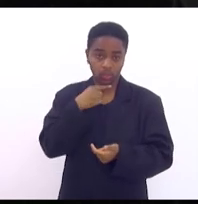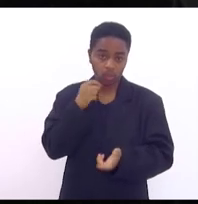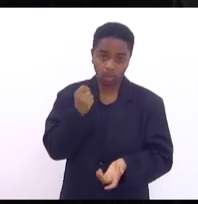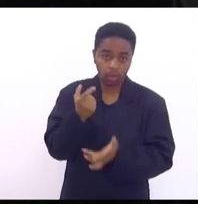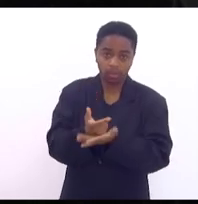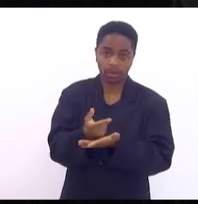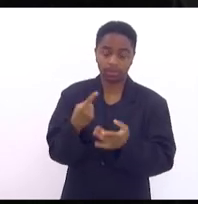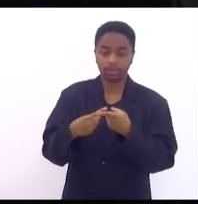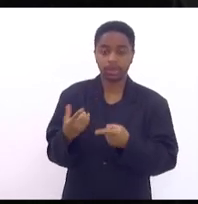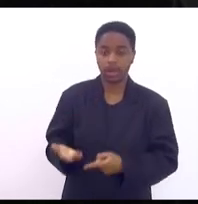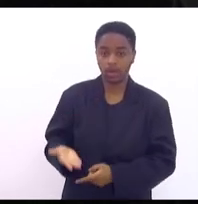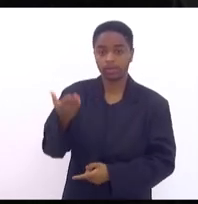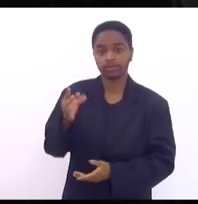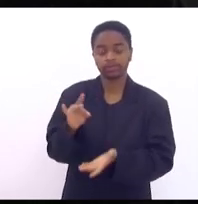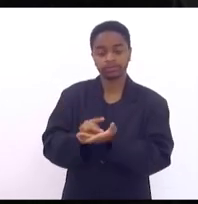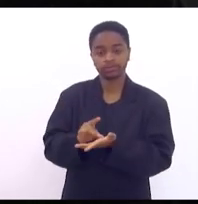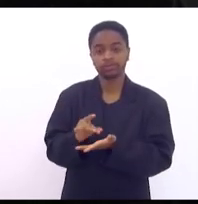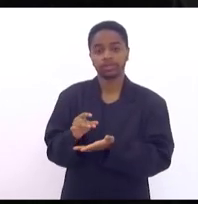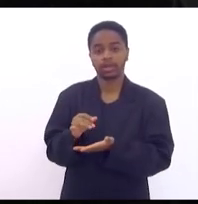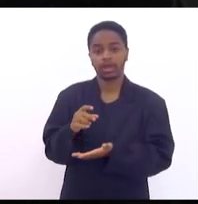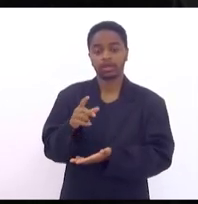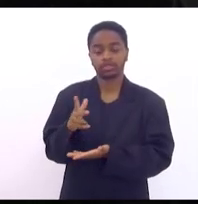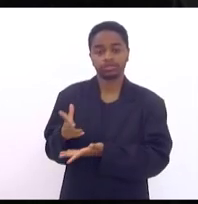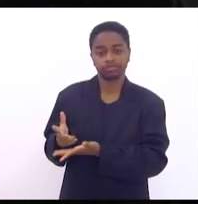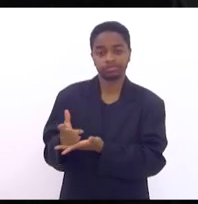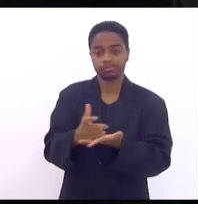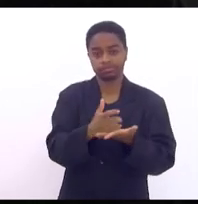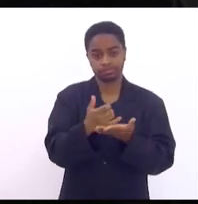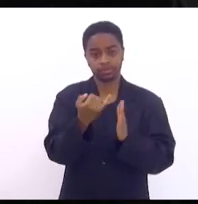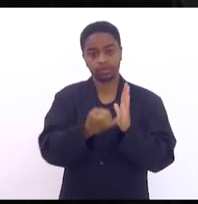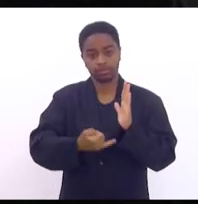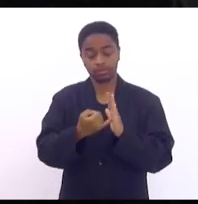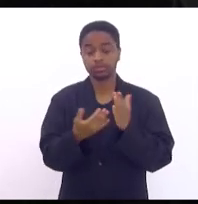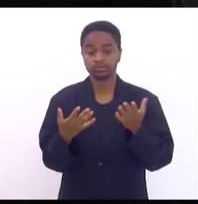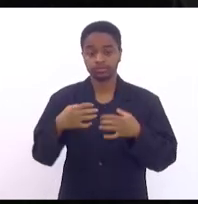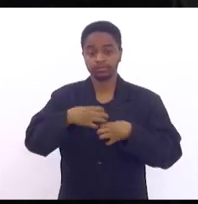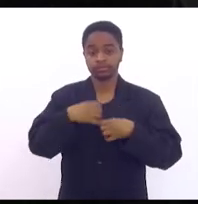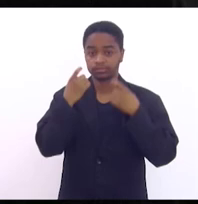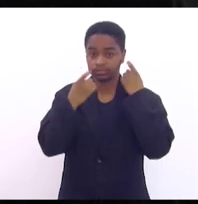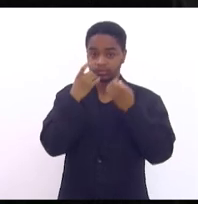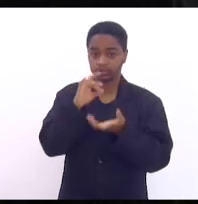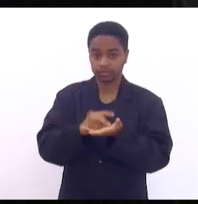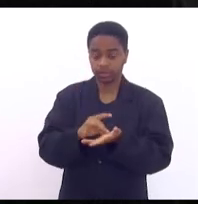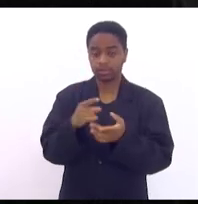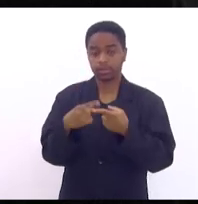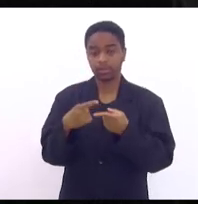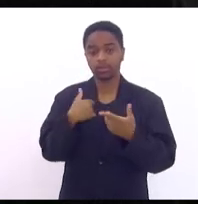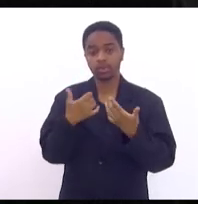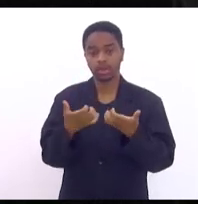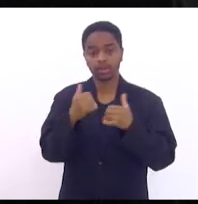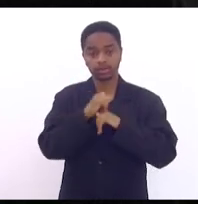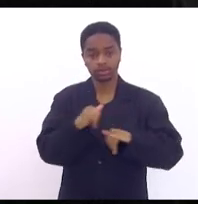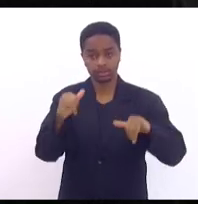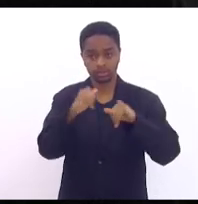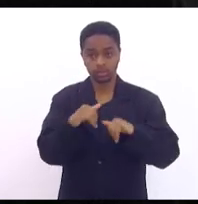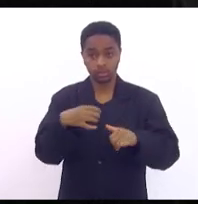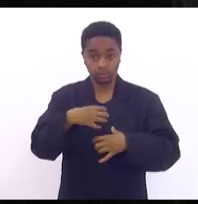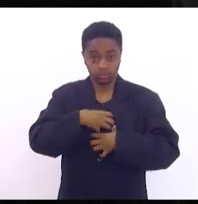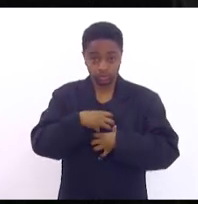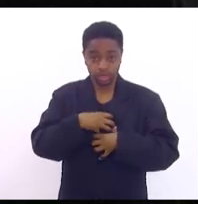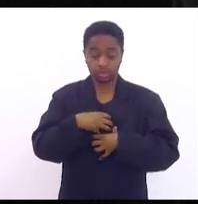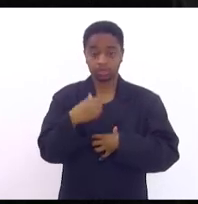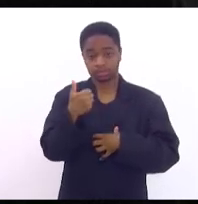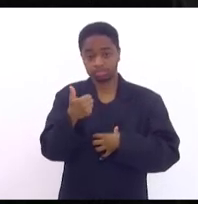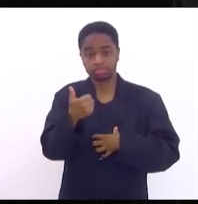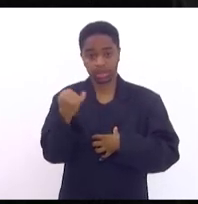aumento direto dessa carga tributária. Então, a preocupação é genuína. Eu queria dizer que o mérito, né, a forma da questão,